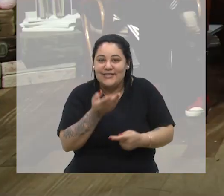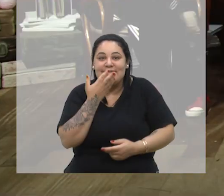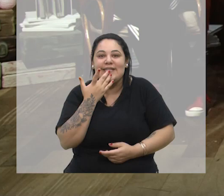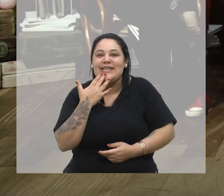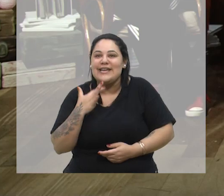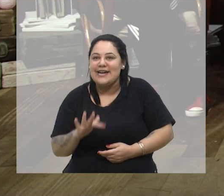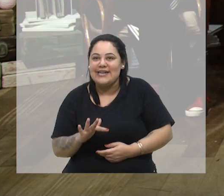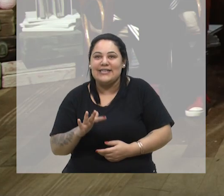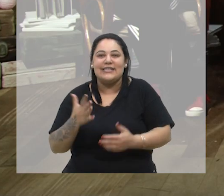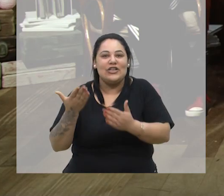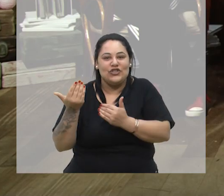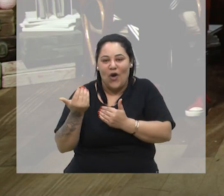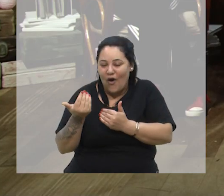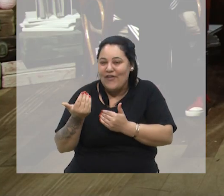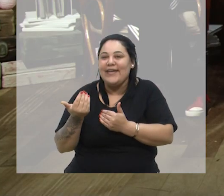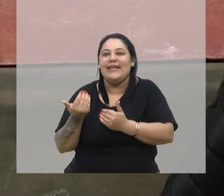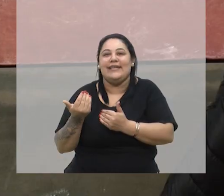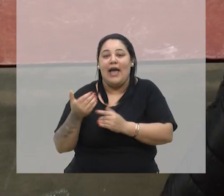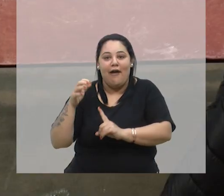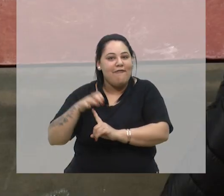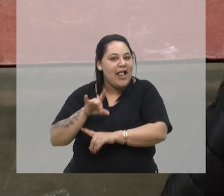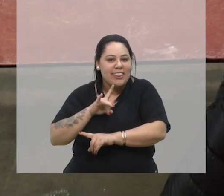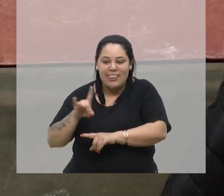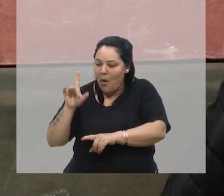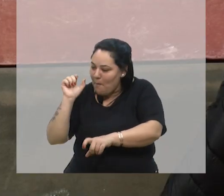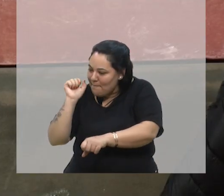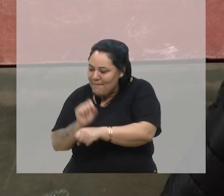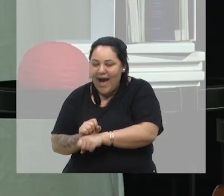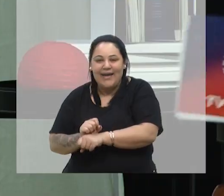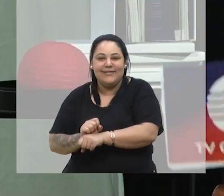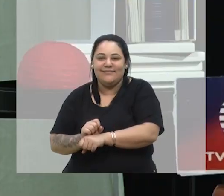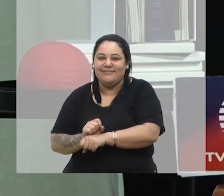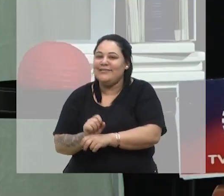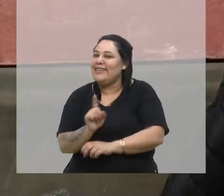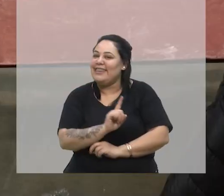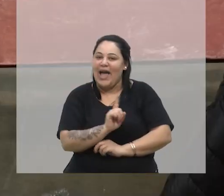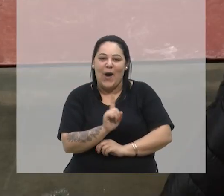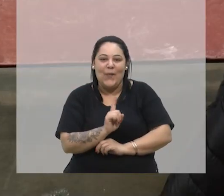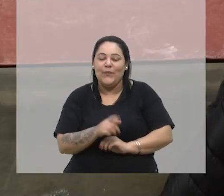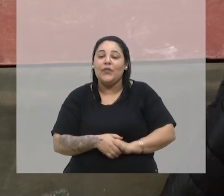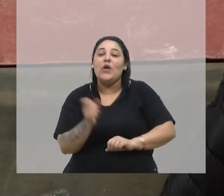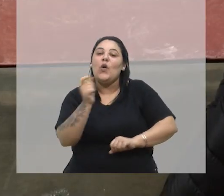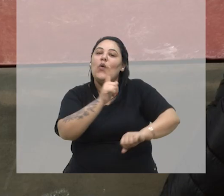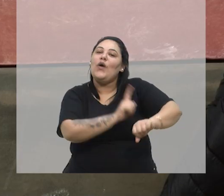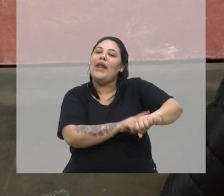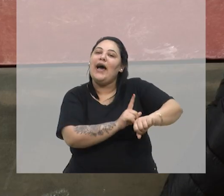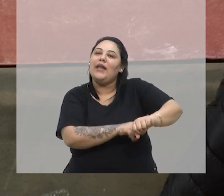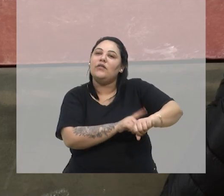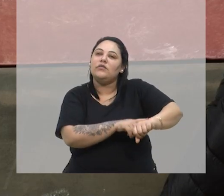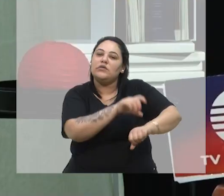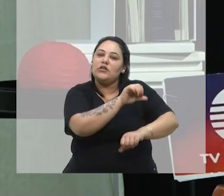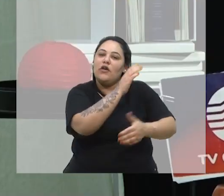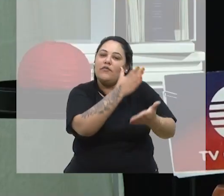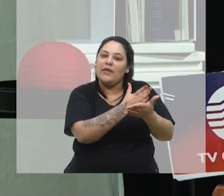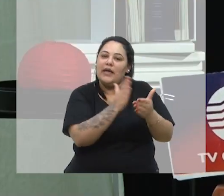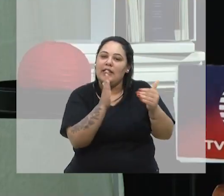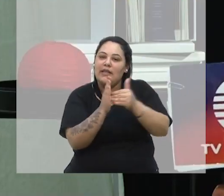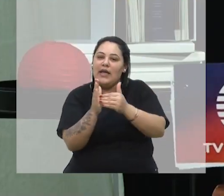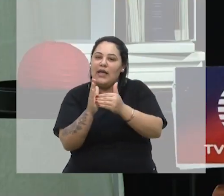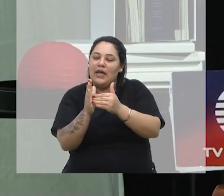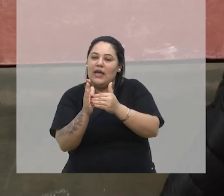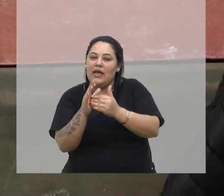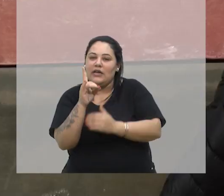semana é bem intenso com as crianças, assim, criança, adolescente. A feira não para, né? Não para. Qual que é o horário da